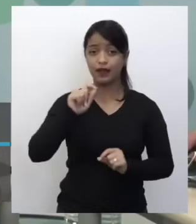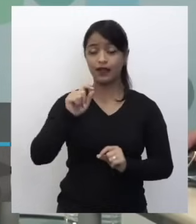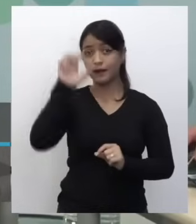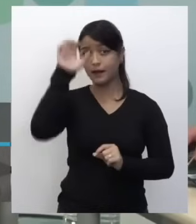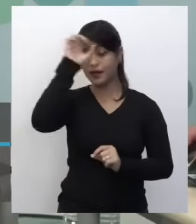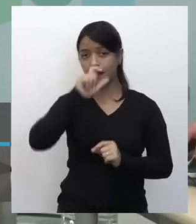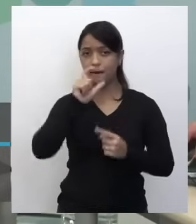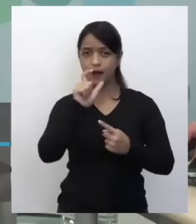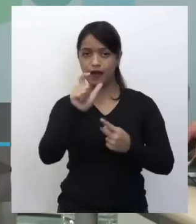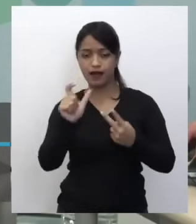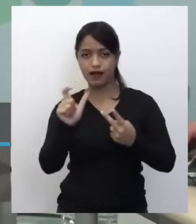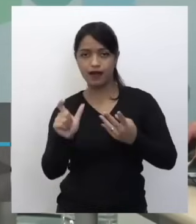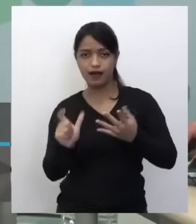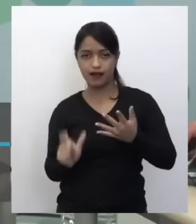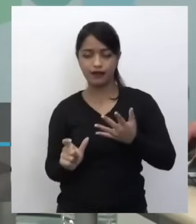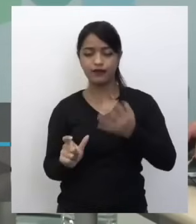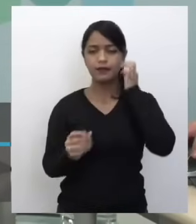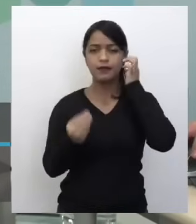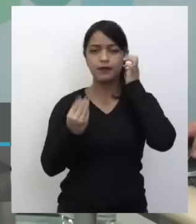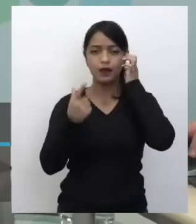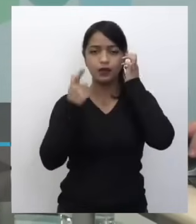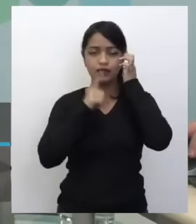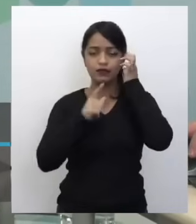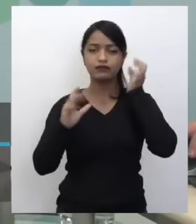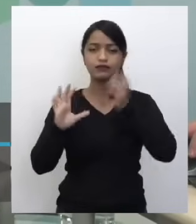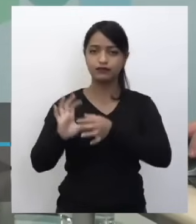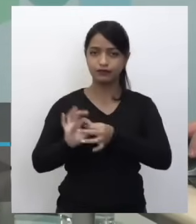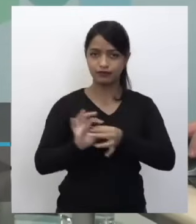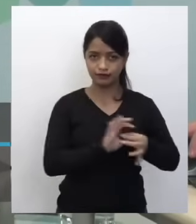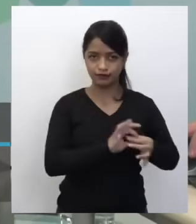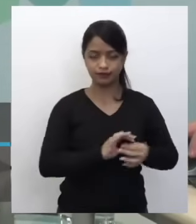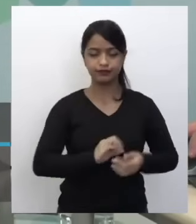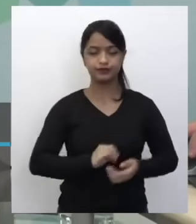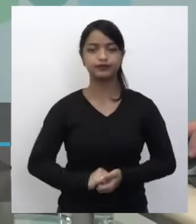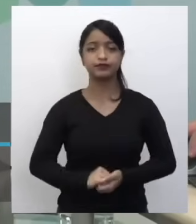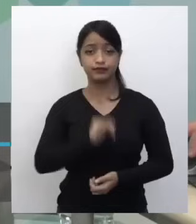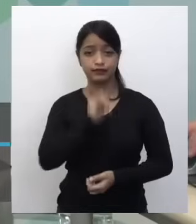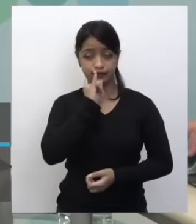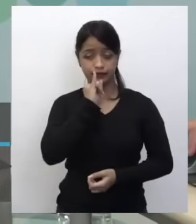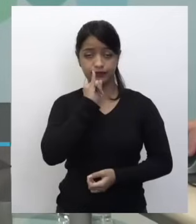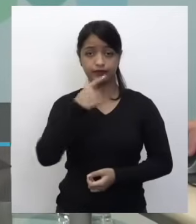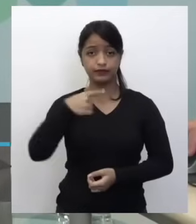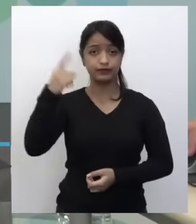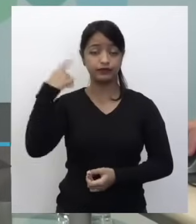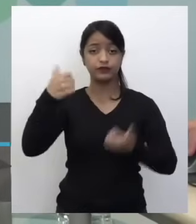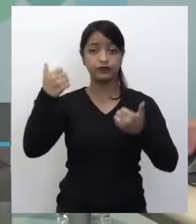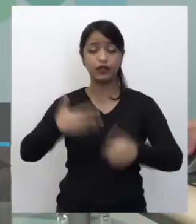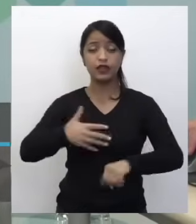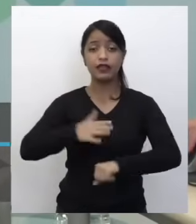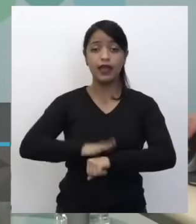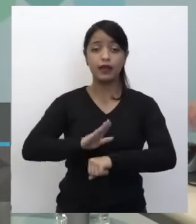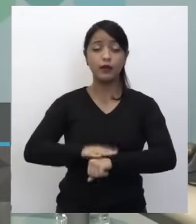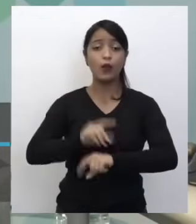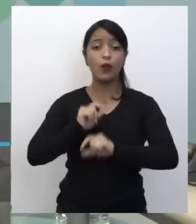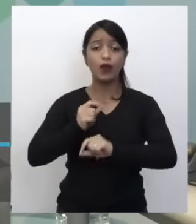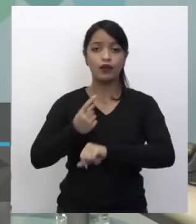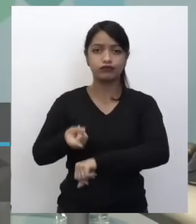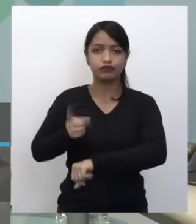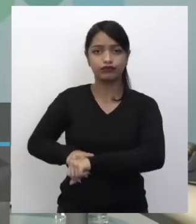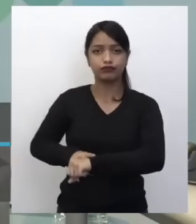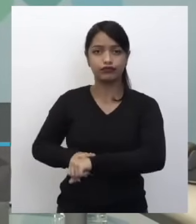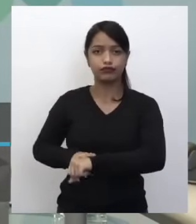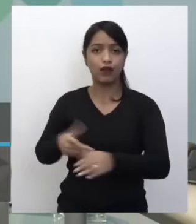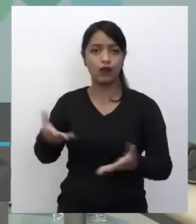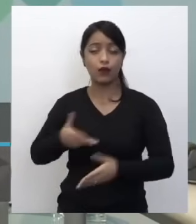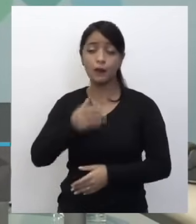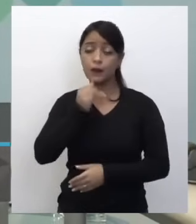para poder contextualizar. Então, nós falamos, por exemplo, que o tempo é o estado momentâneo, né? De manhã, por exemplo,